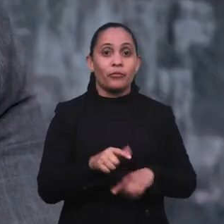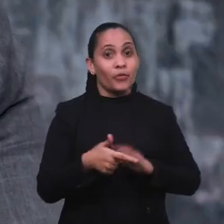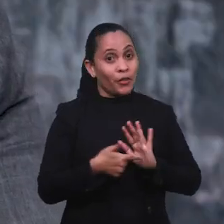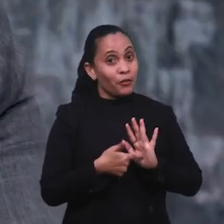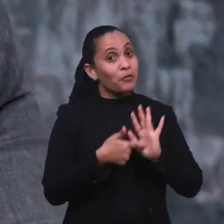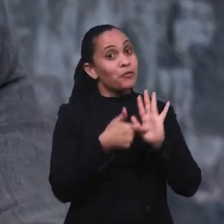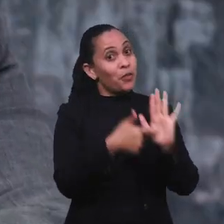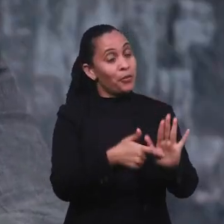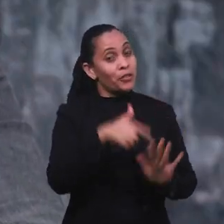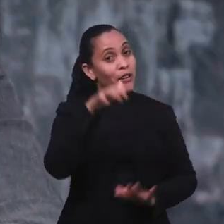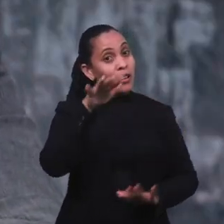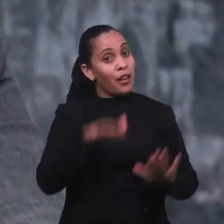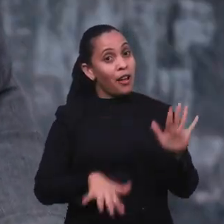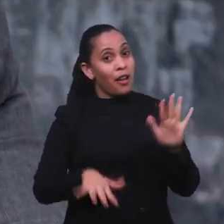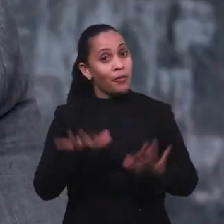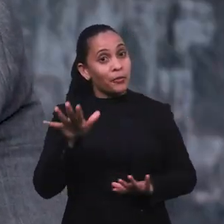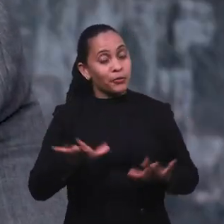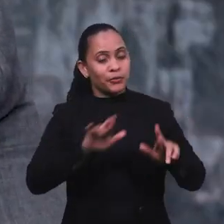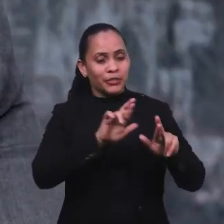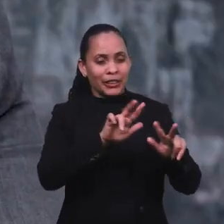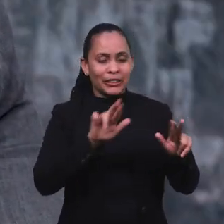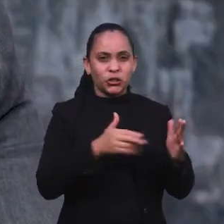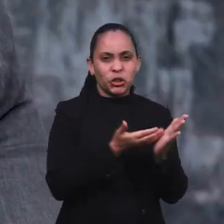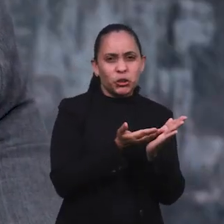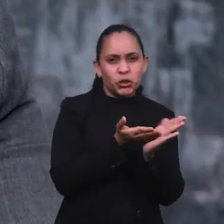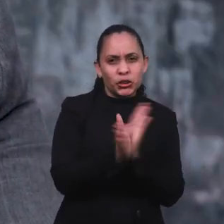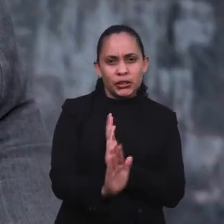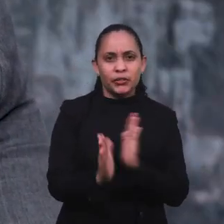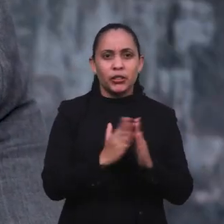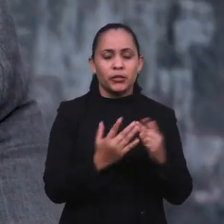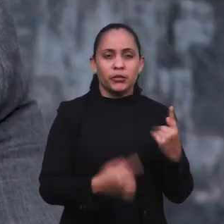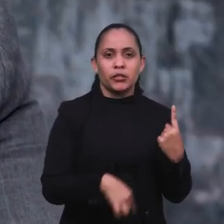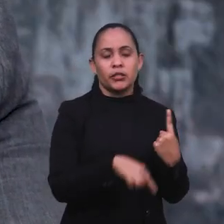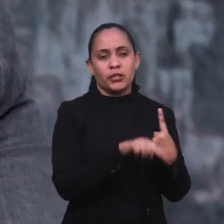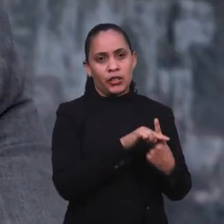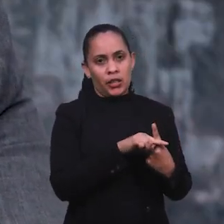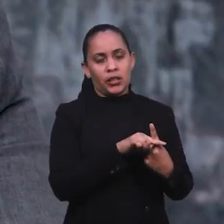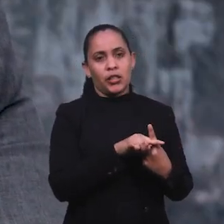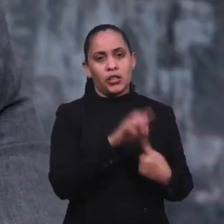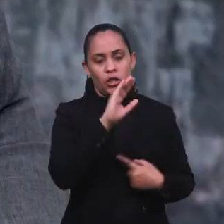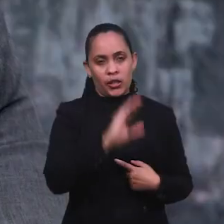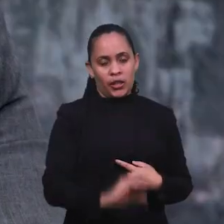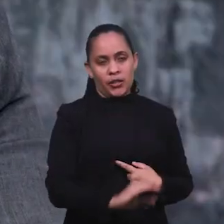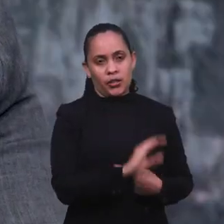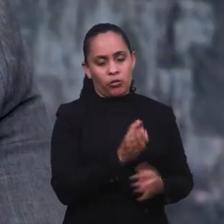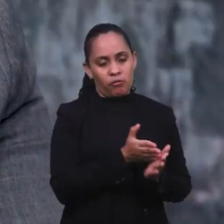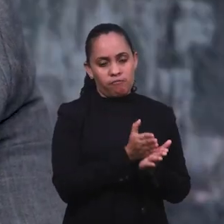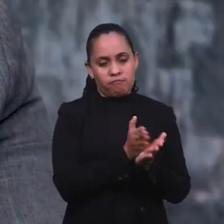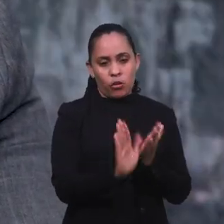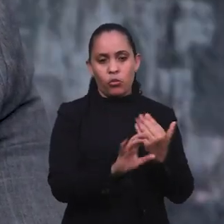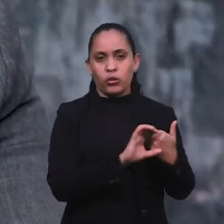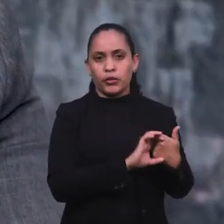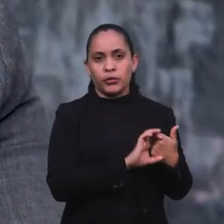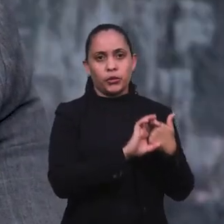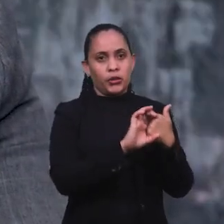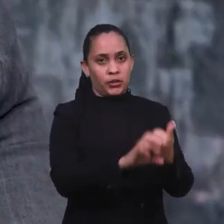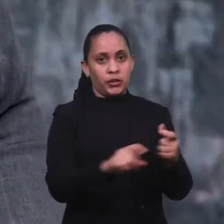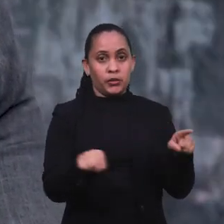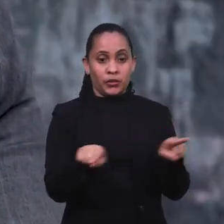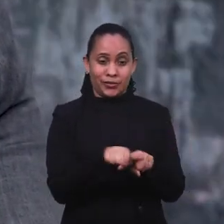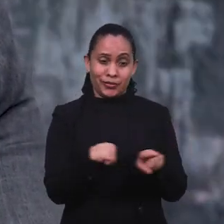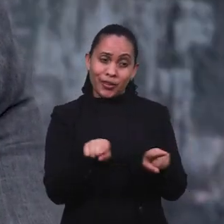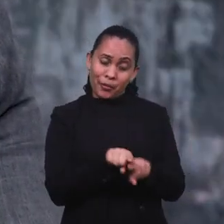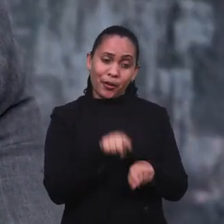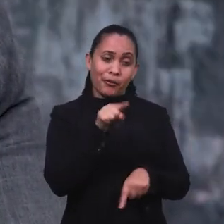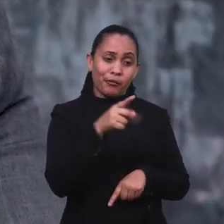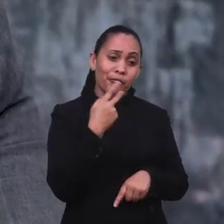aqui alguns dos inúmeros desvios da igreja nesse período, por exemplo, a questão do purgatório. E é